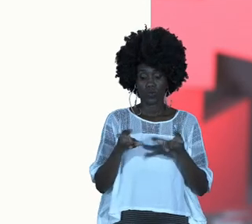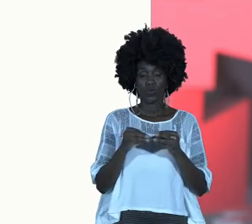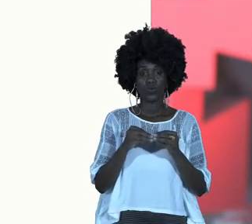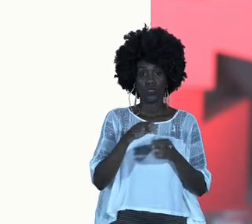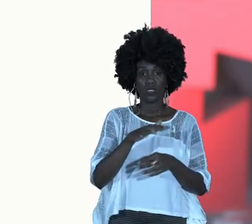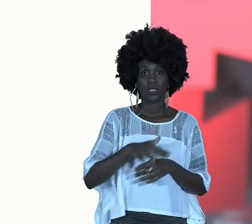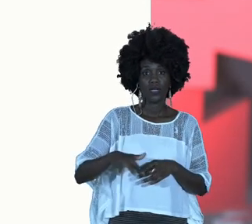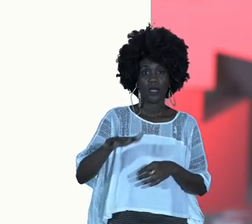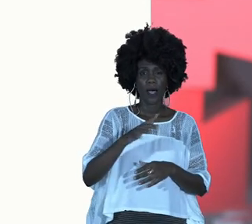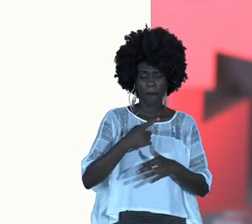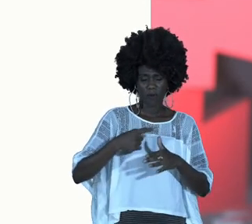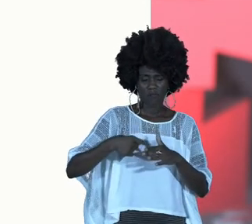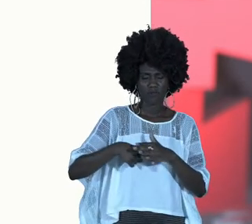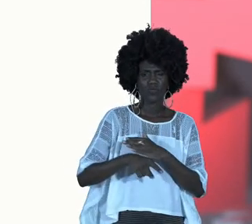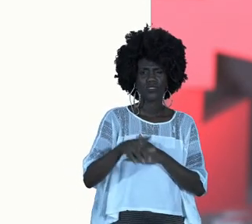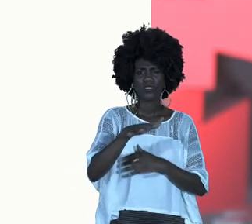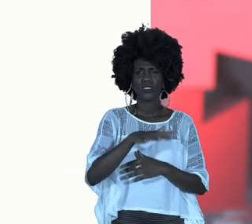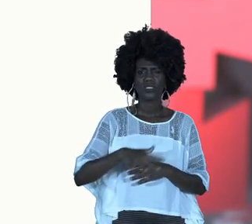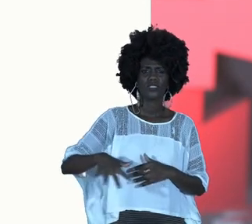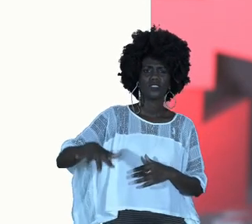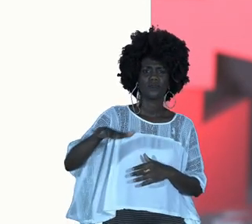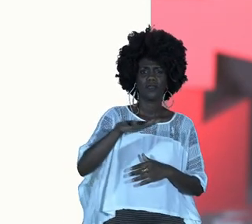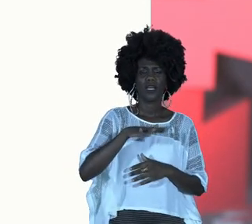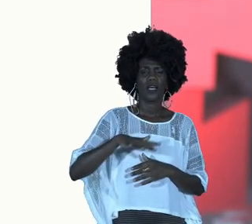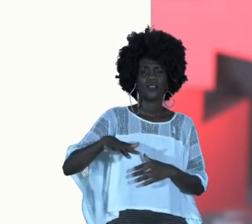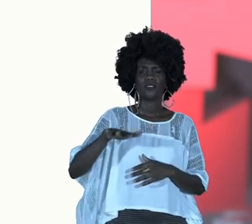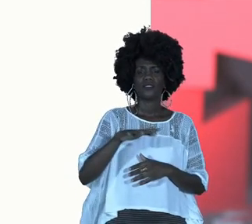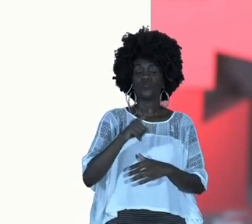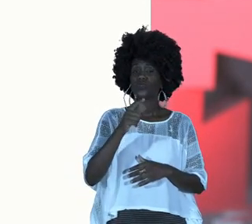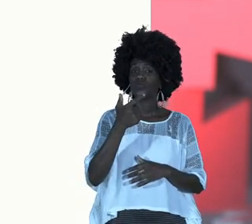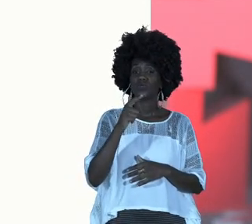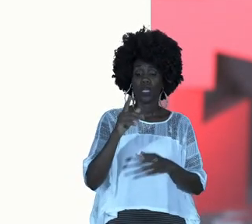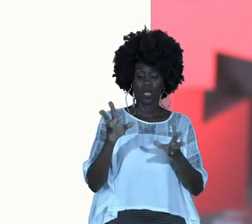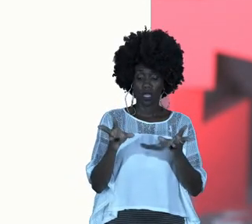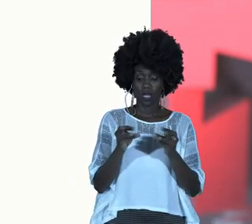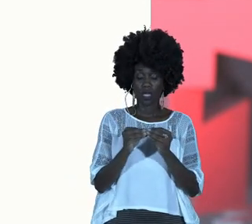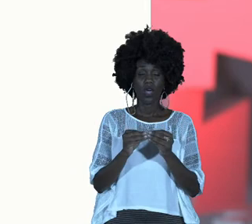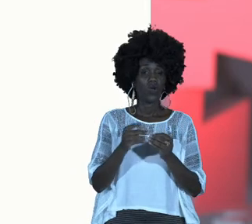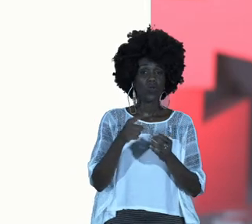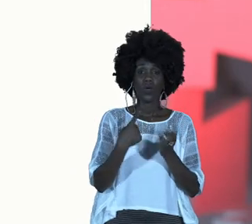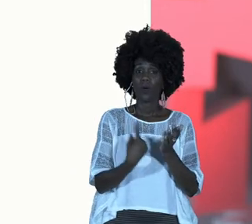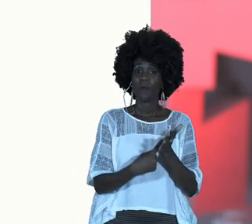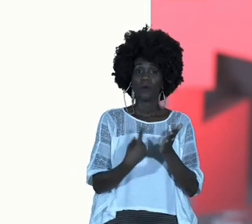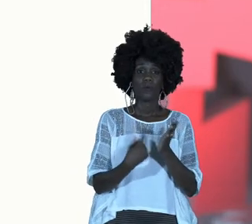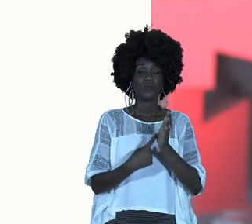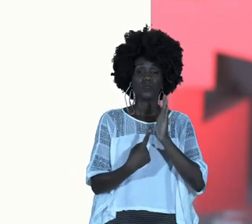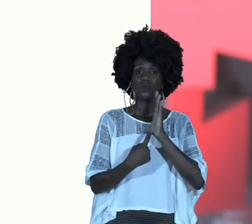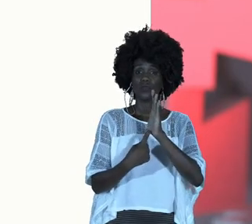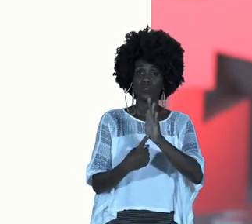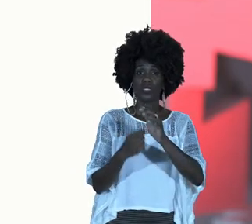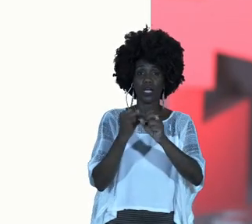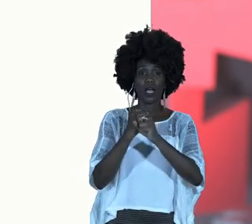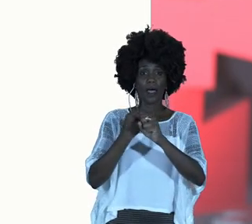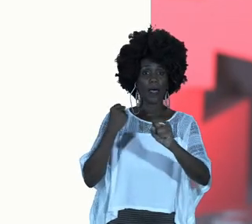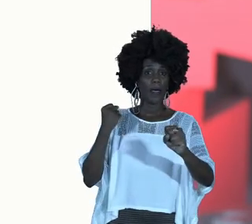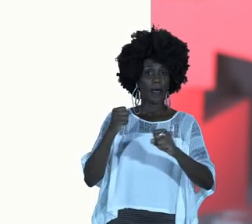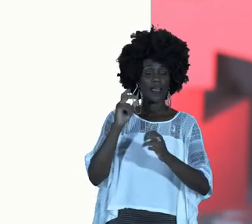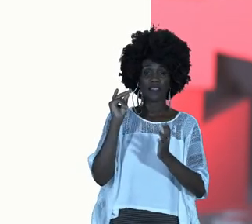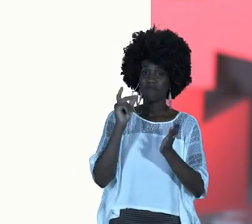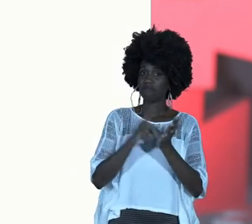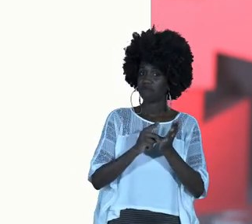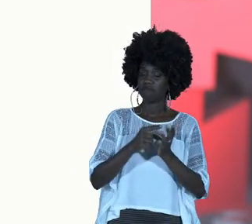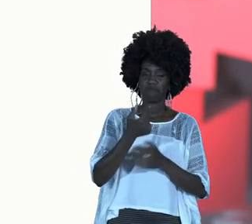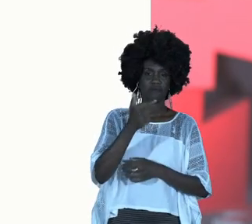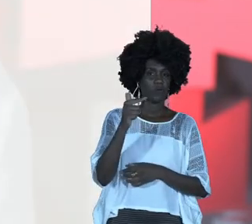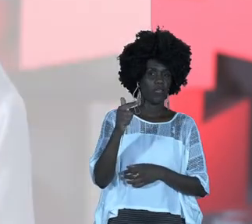A profundidade espacial, ela é reduzida. Não há compromisso em representar algo de forma